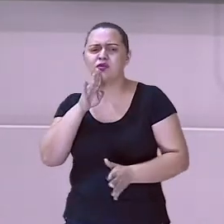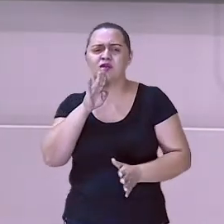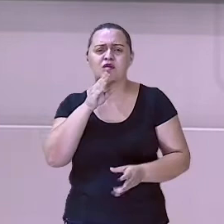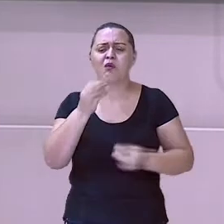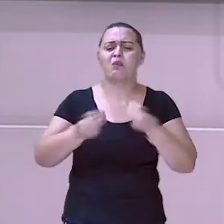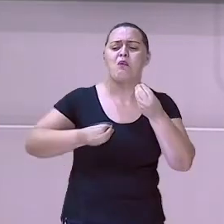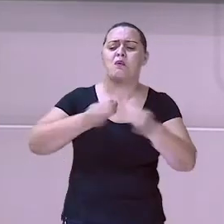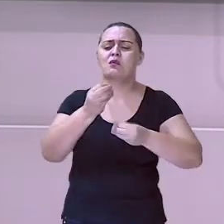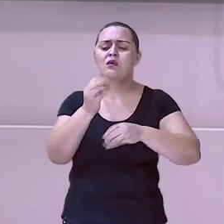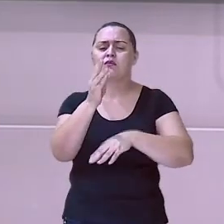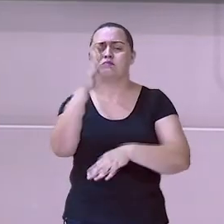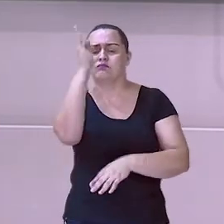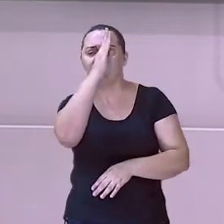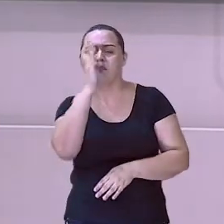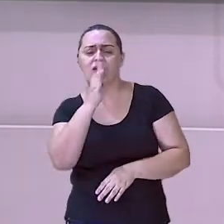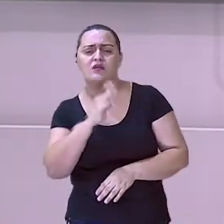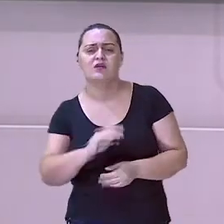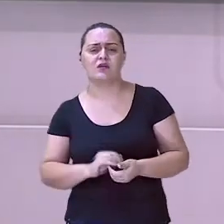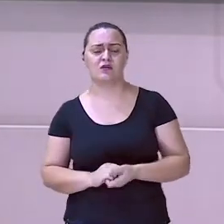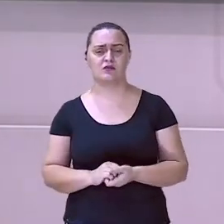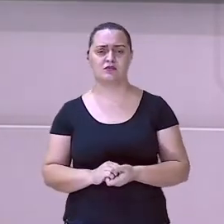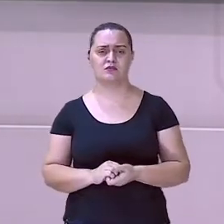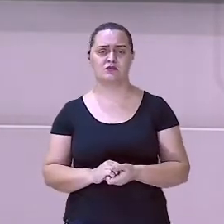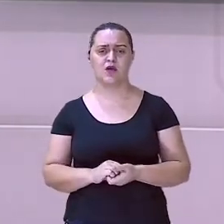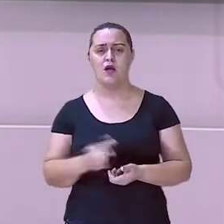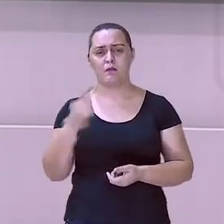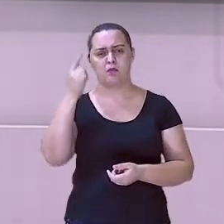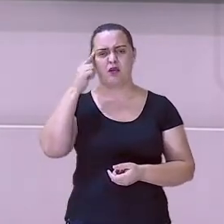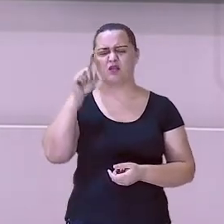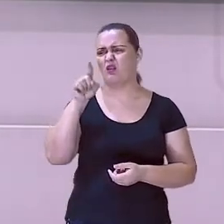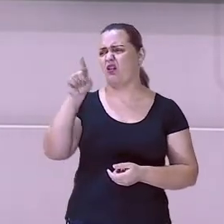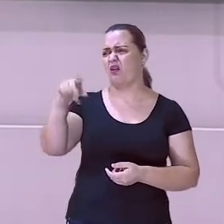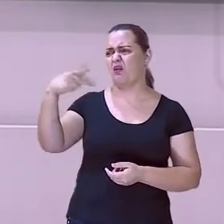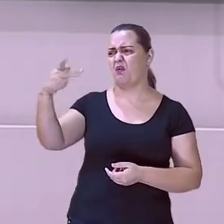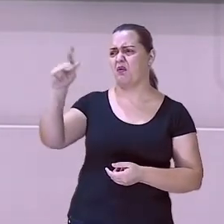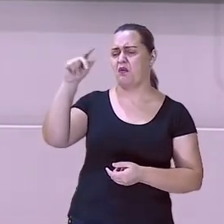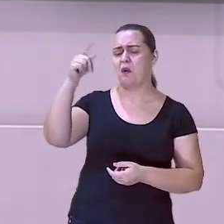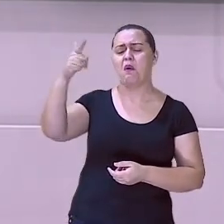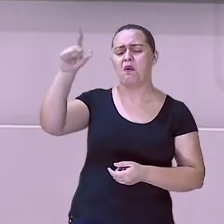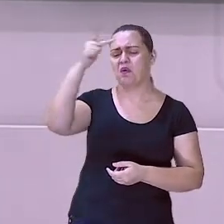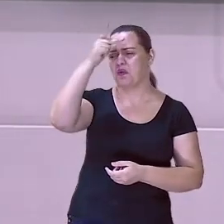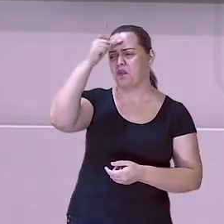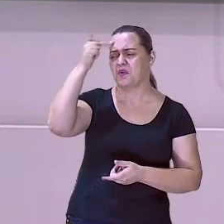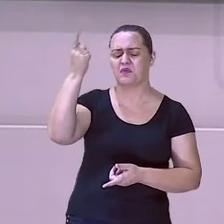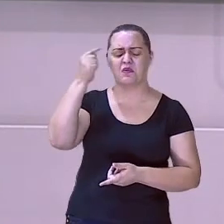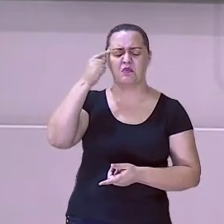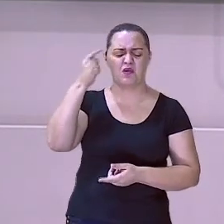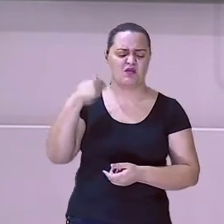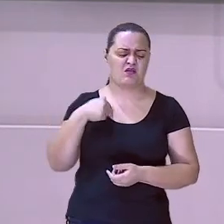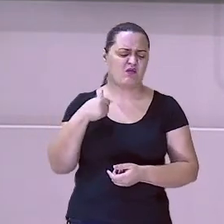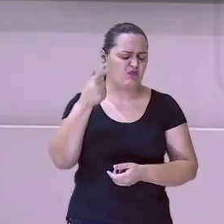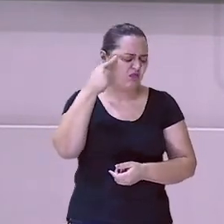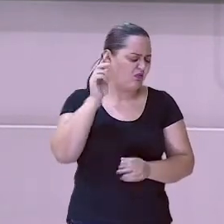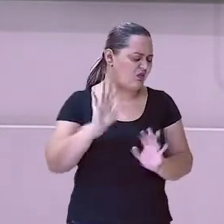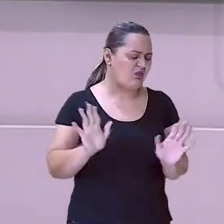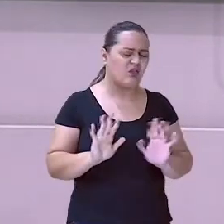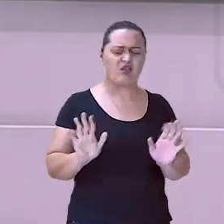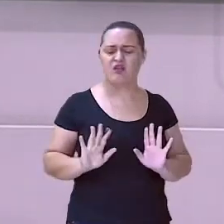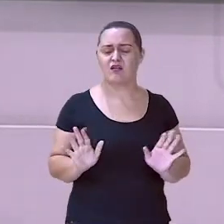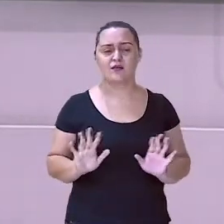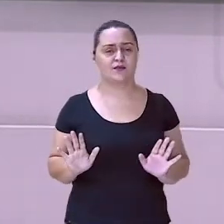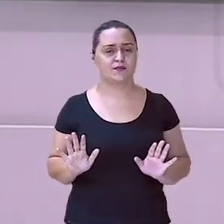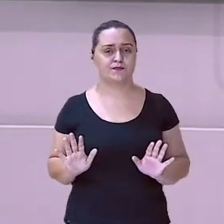Ah, deixa isso só para fulano. Aí depois entram governos que